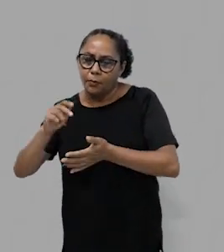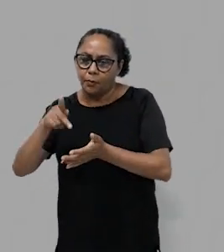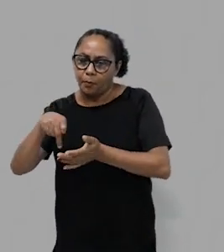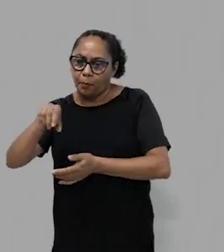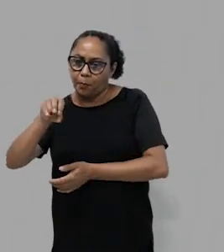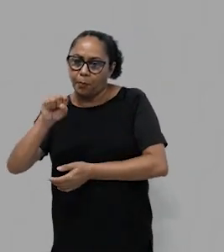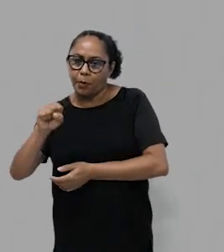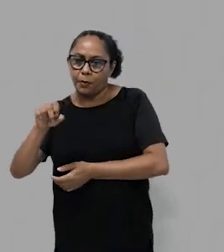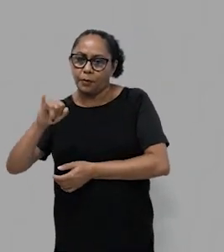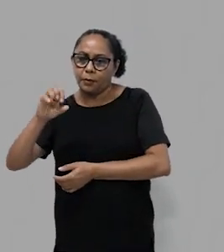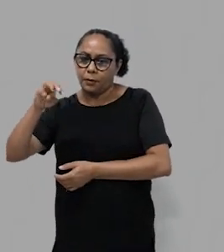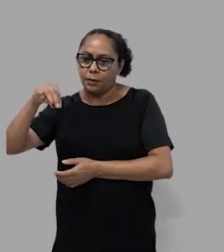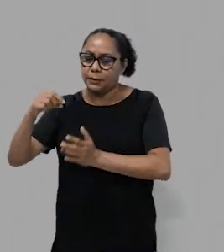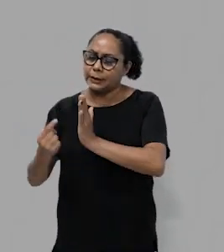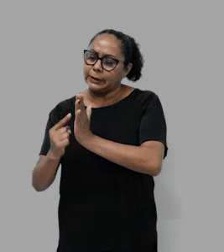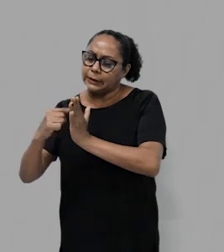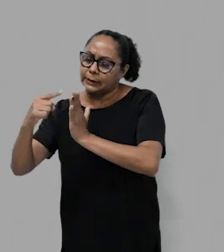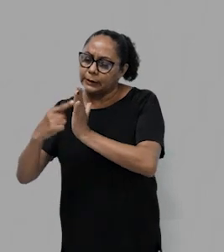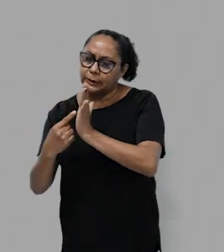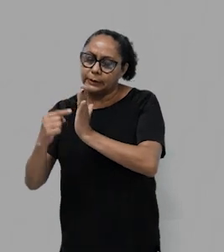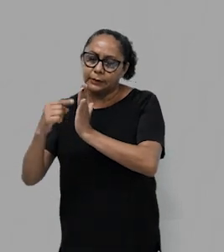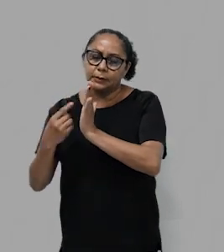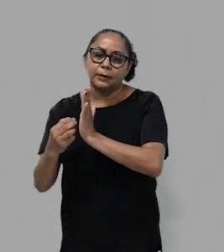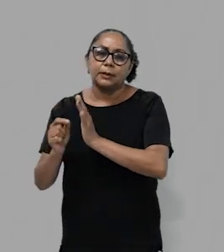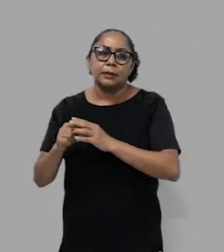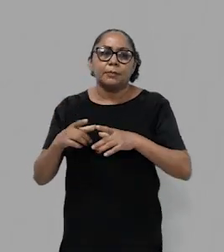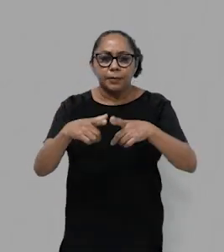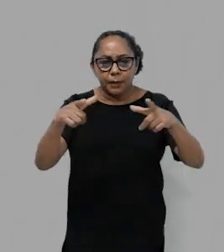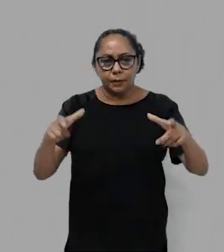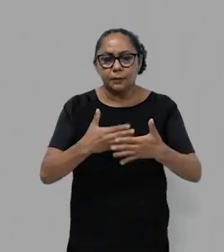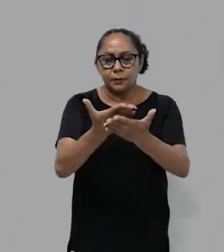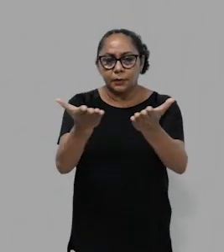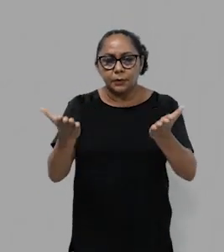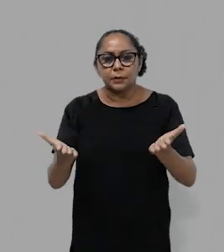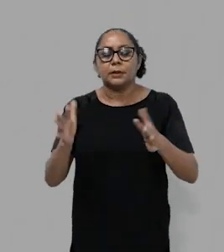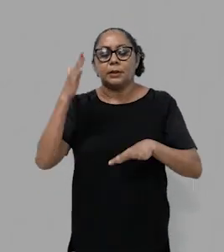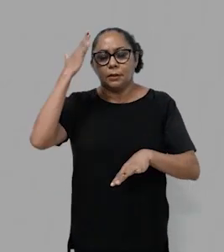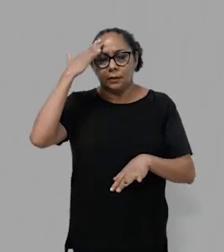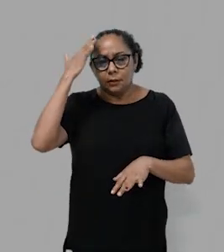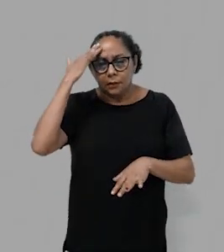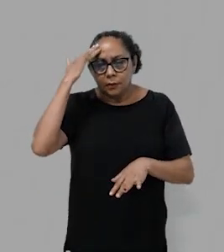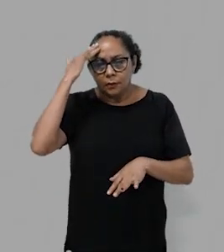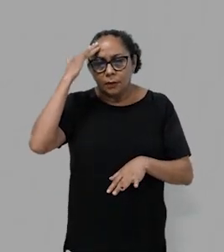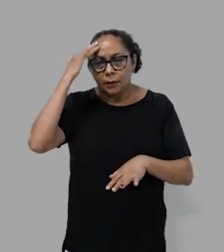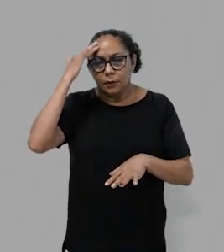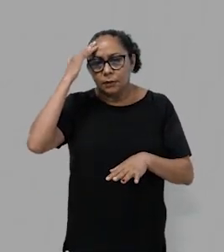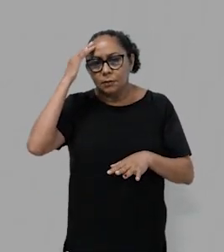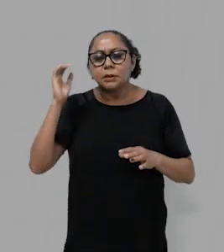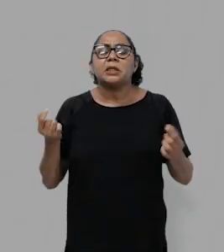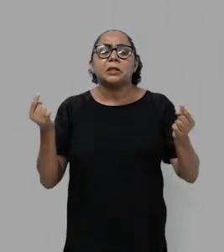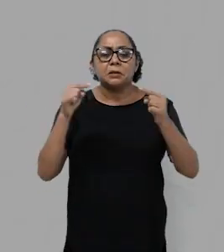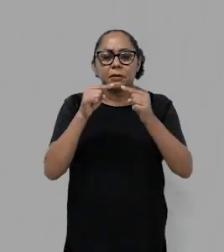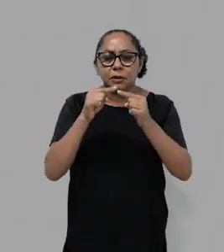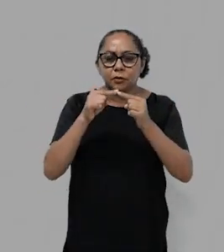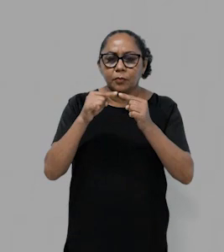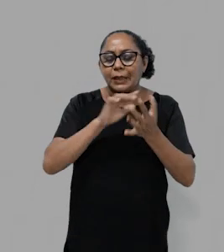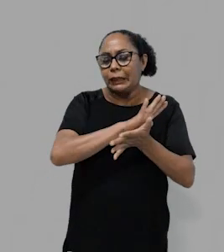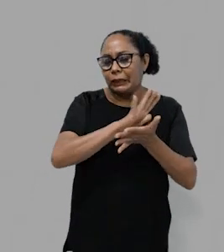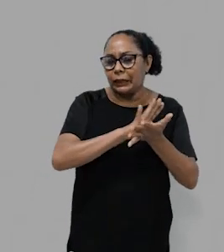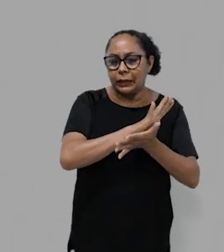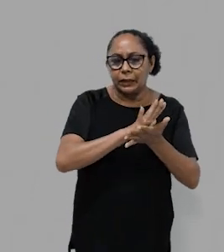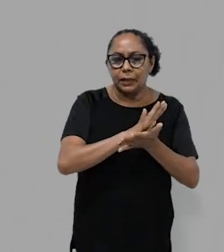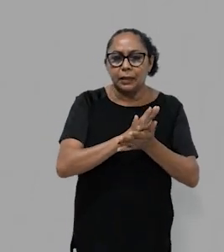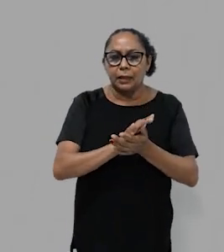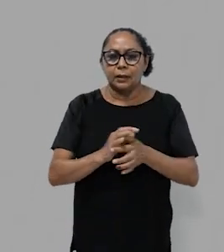A maioria de vocês já ouviu falar de cada um deles e o que eles têm em comum? Absolutamente nada. O fato que eles têm em comum é